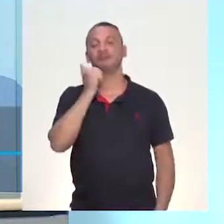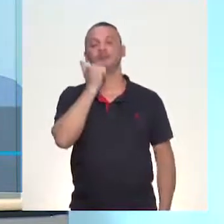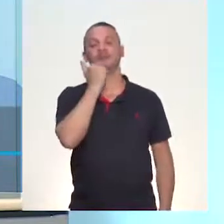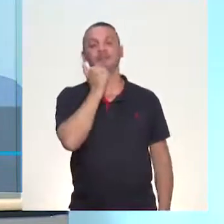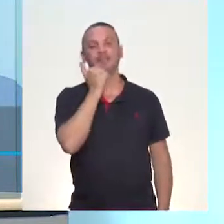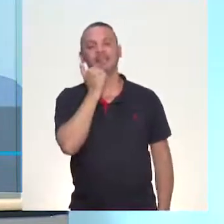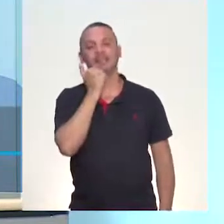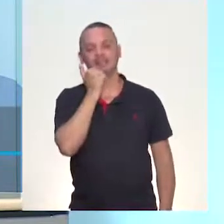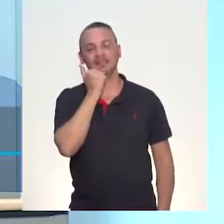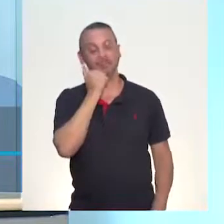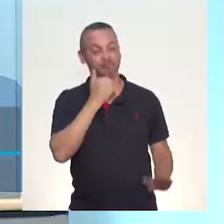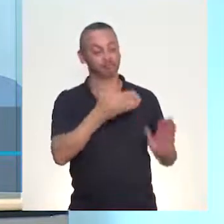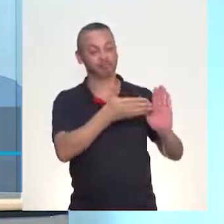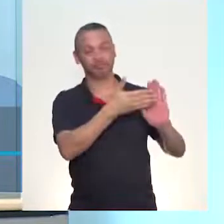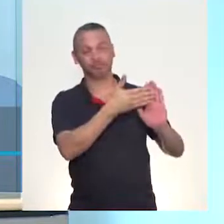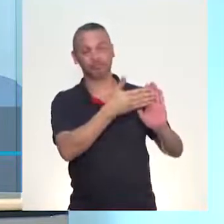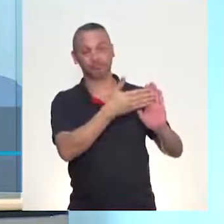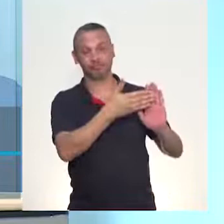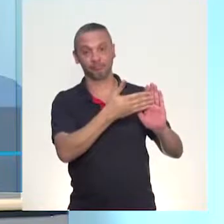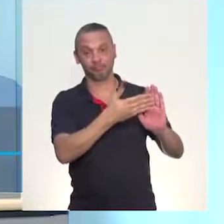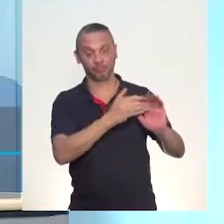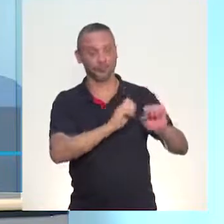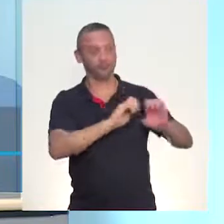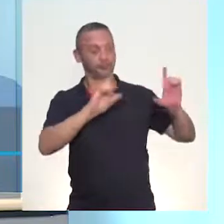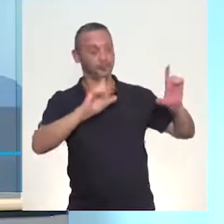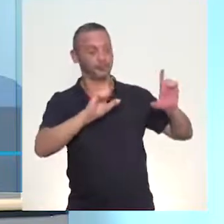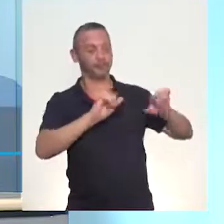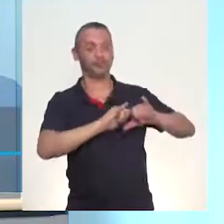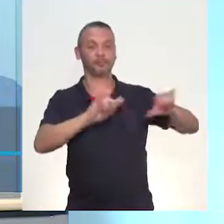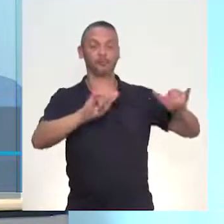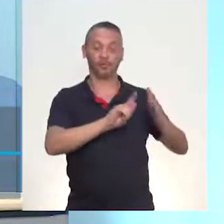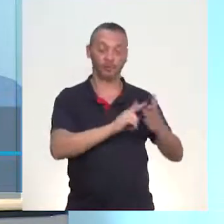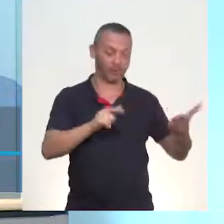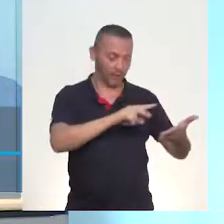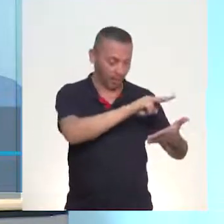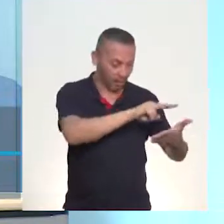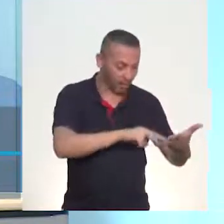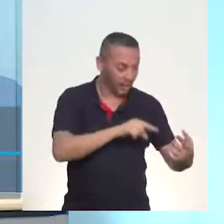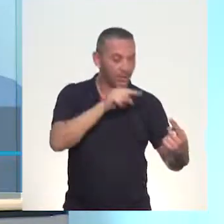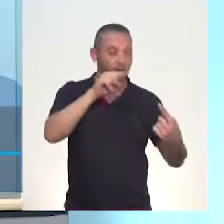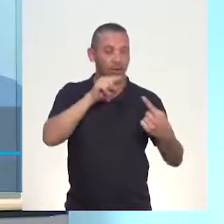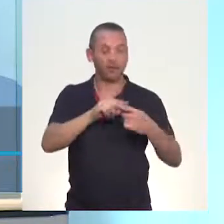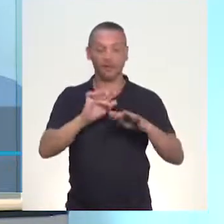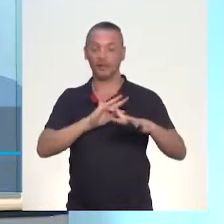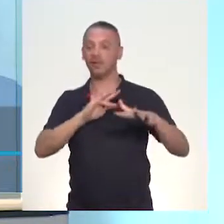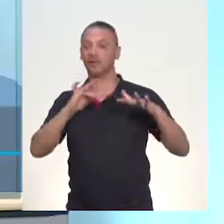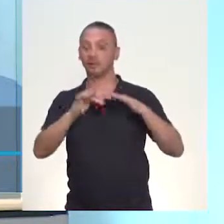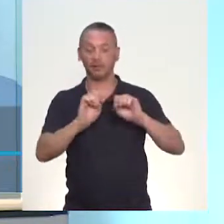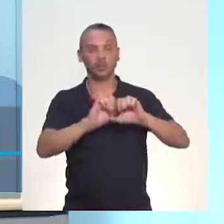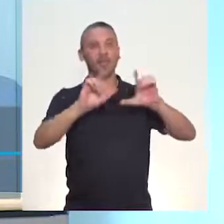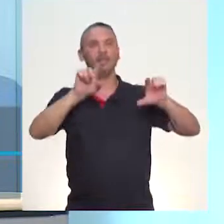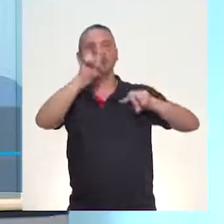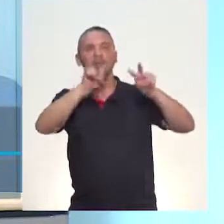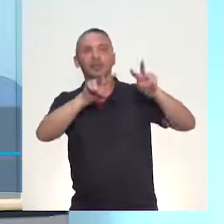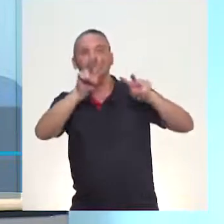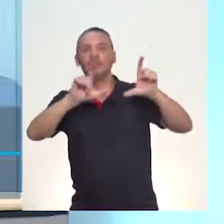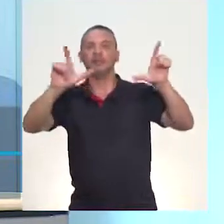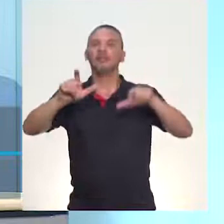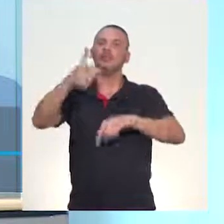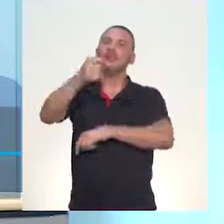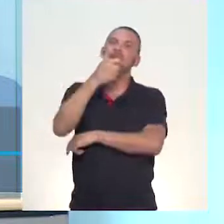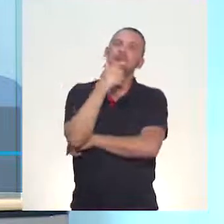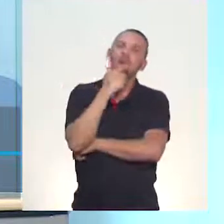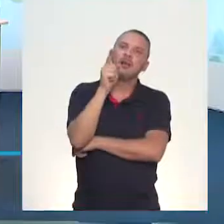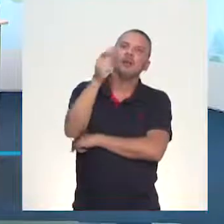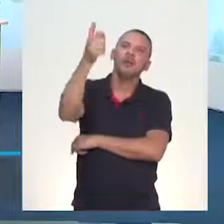tem pautado também aquilo que nós lemos no jornal, aquilo que nós lemos nas redes sociais, assistimos na